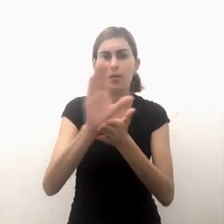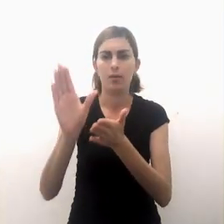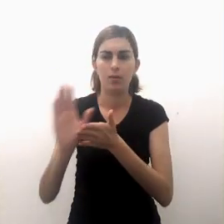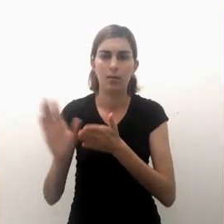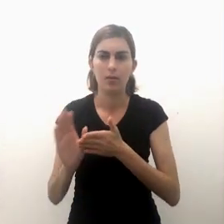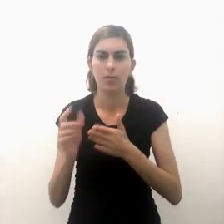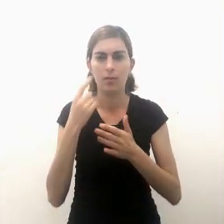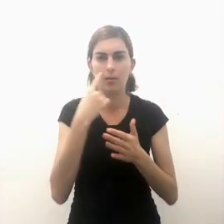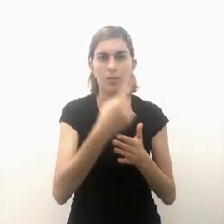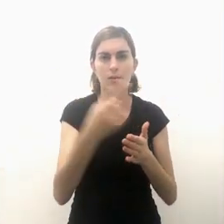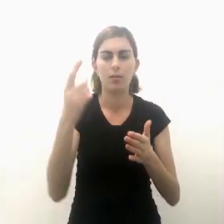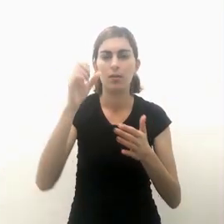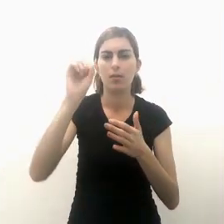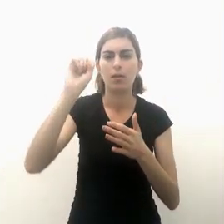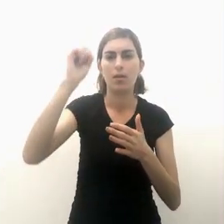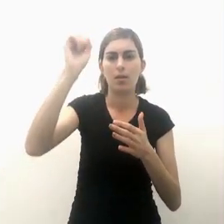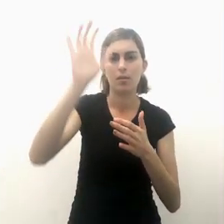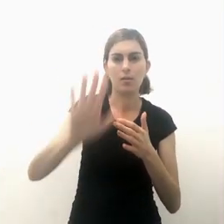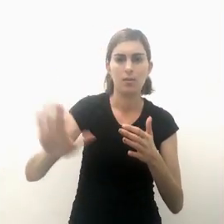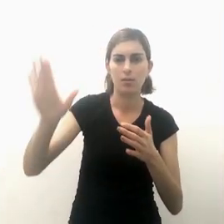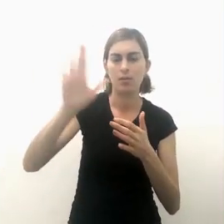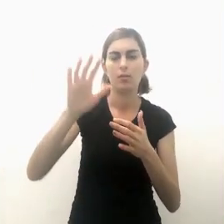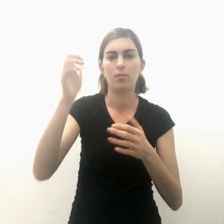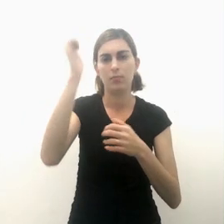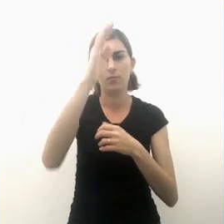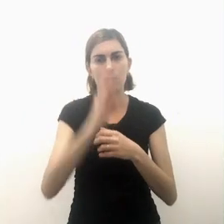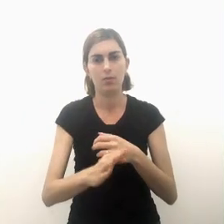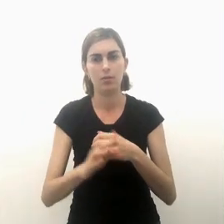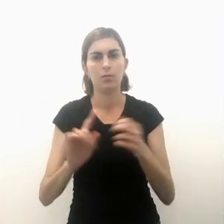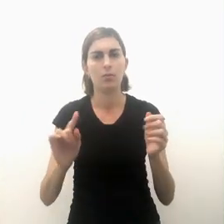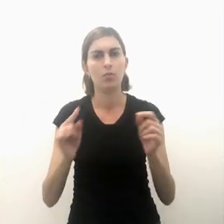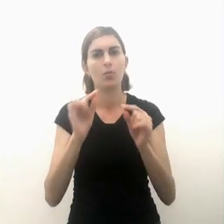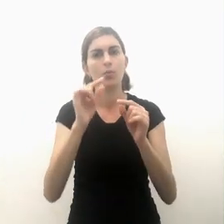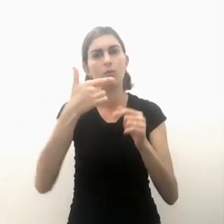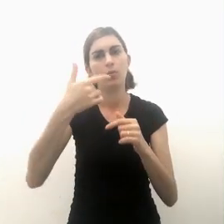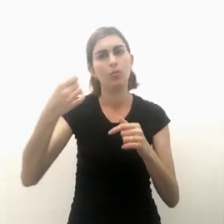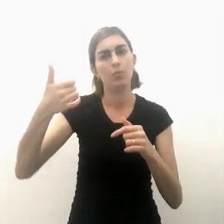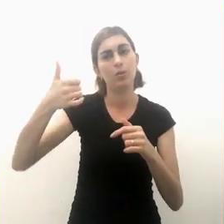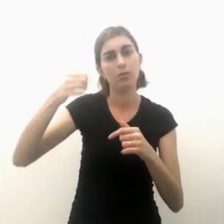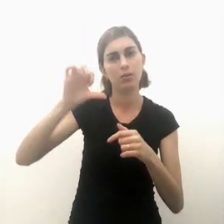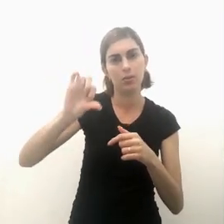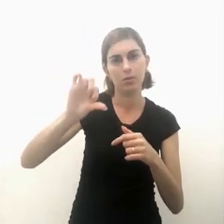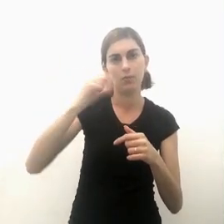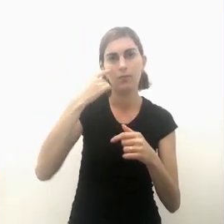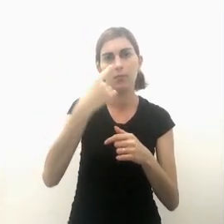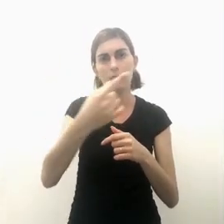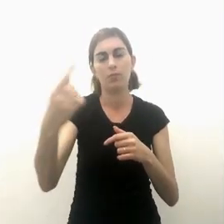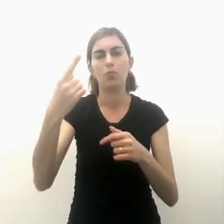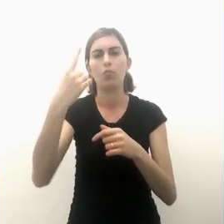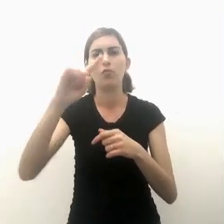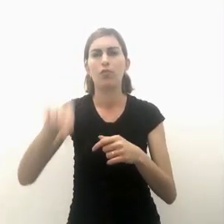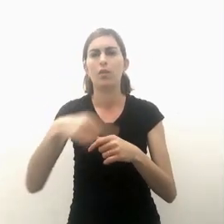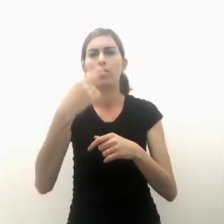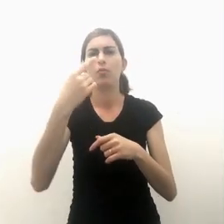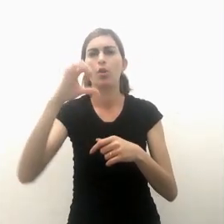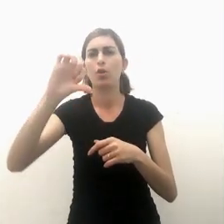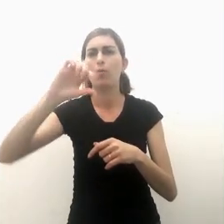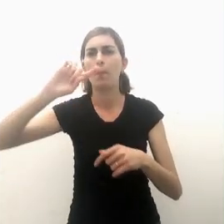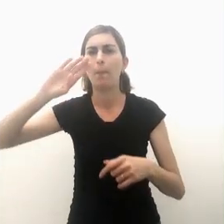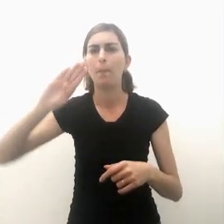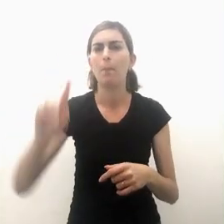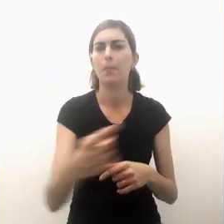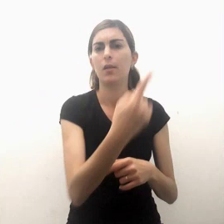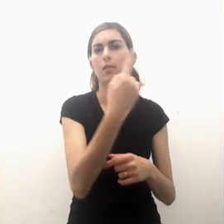investimentos, tá, asiáticos no Brasil. Tá? Atingiu só no ano de 2019 aí 1,9